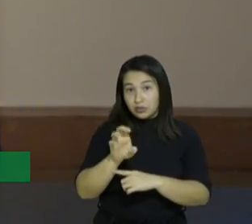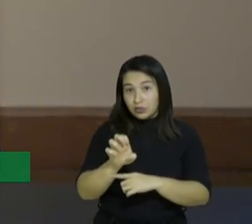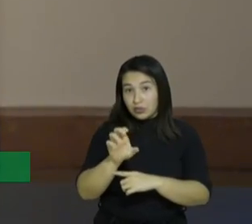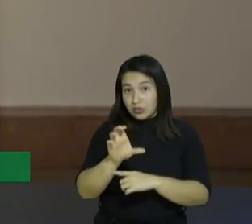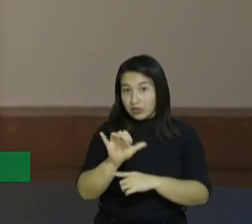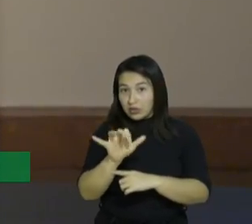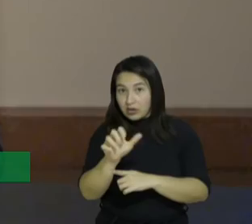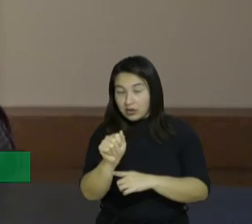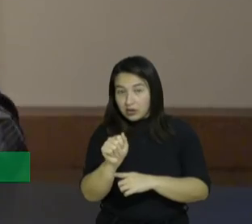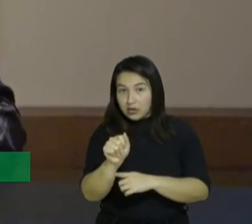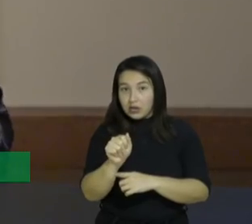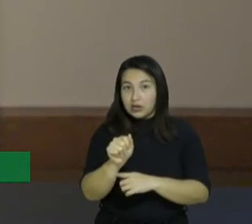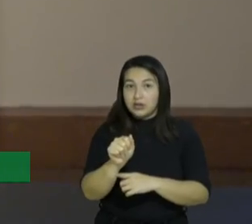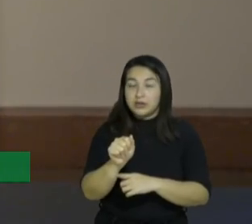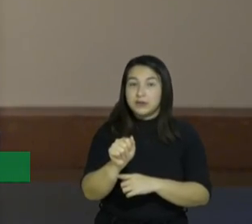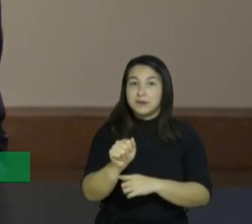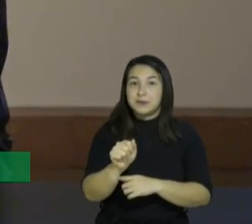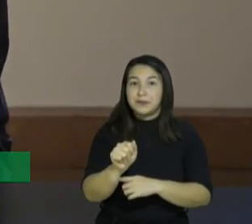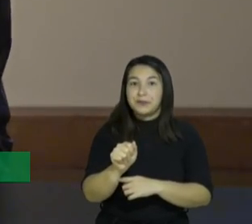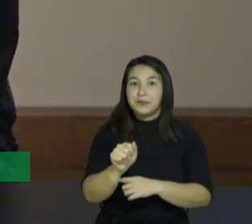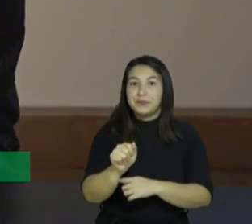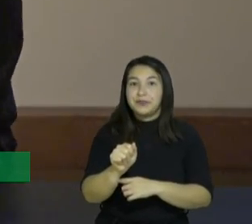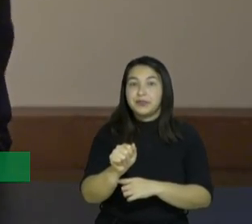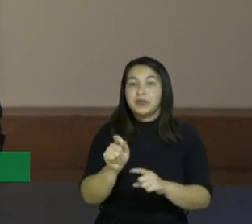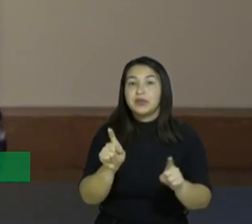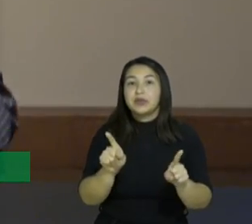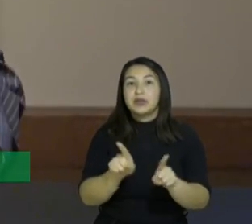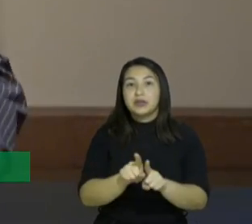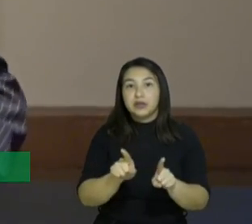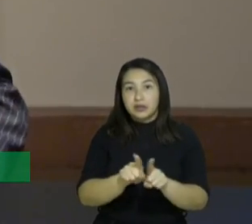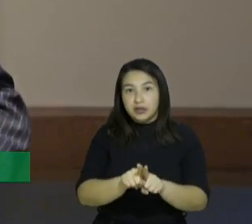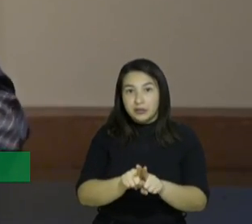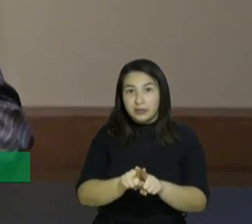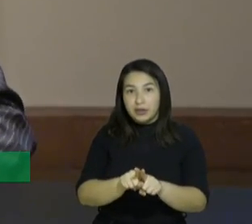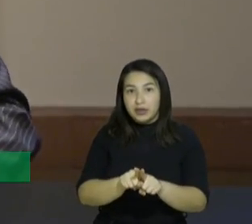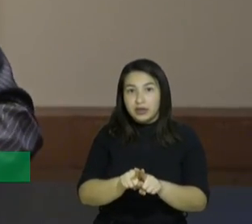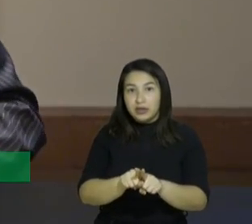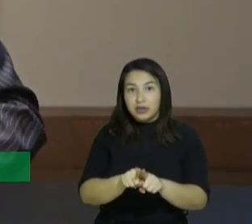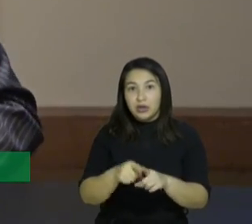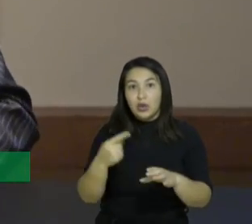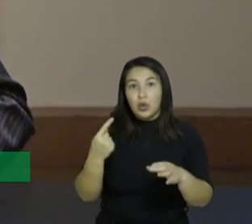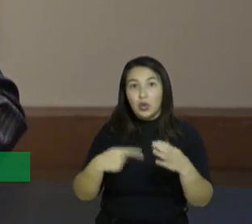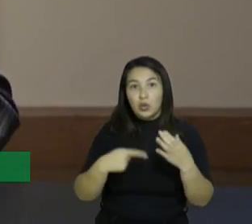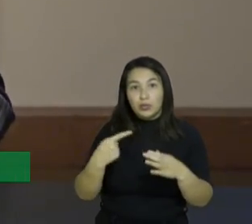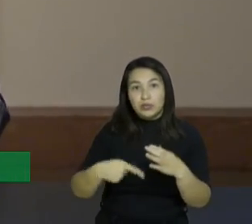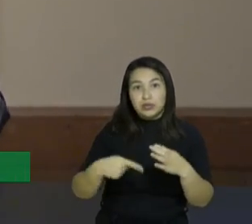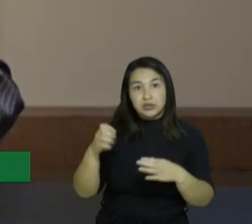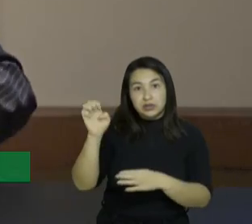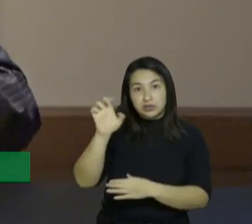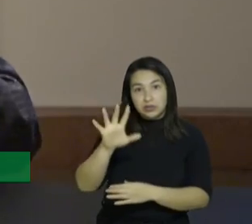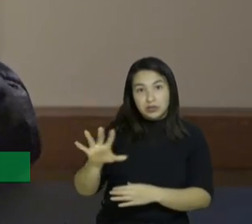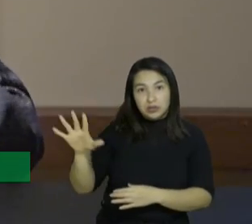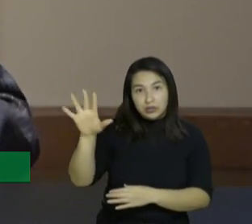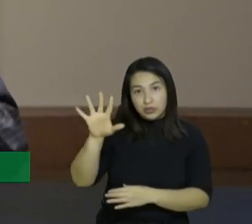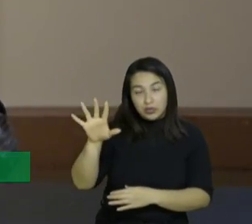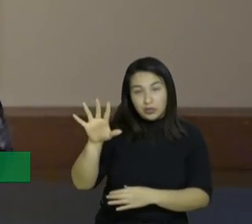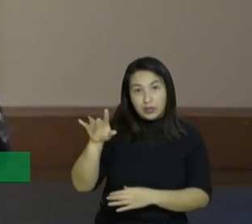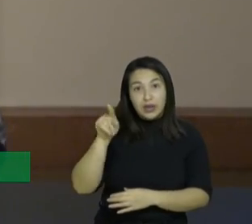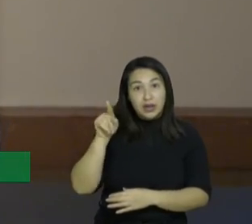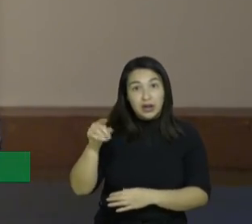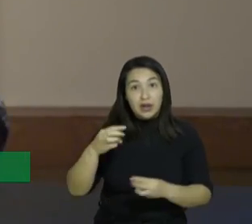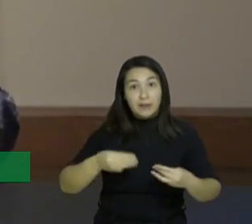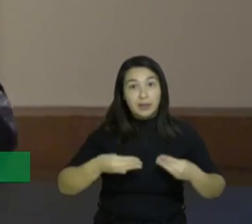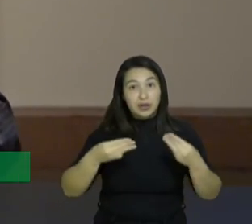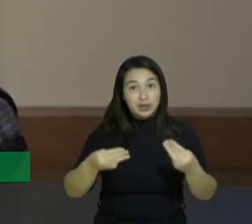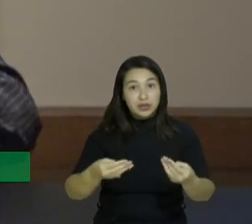rotativa no no no semestre anterior e a própria comissão europeia né já que a a presidente Úrsula vanderle Está extremamente